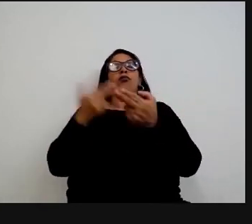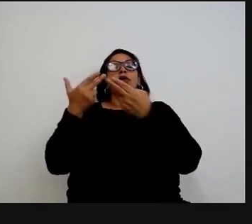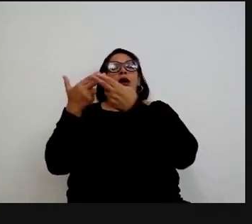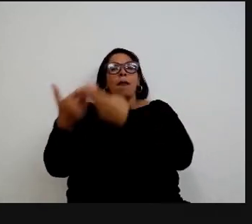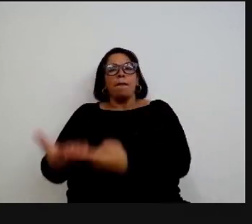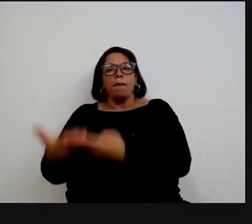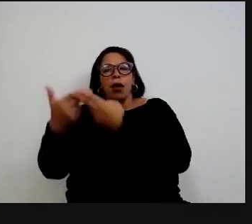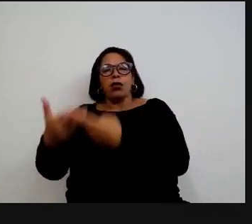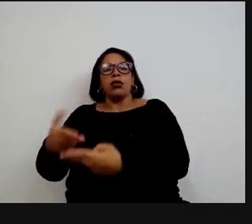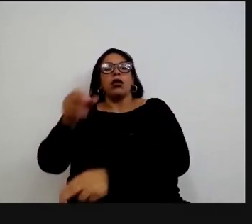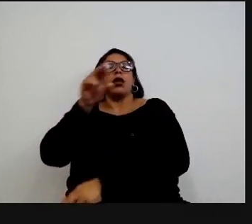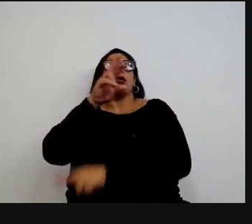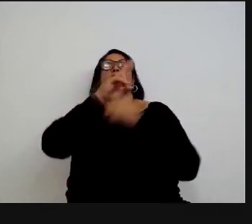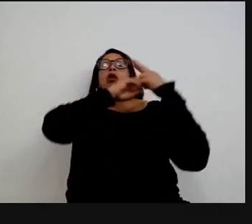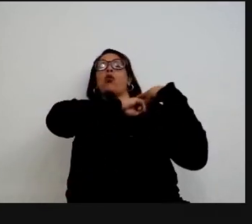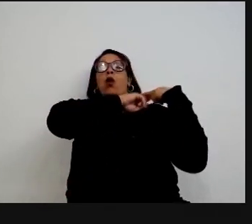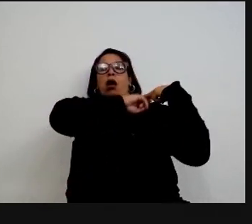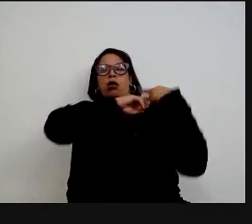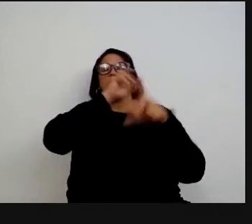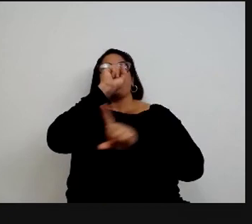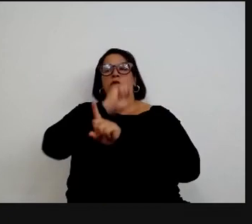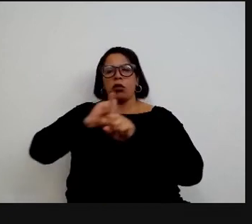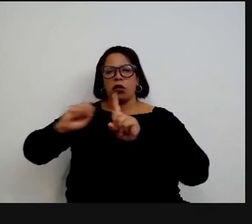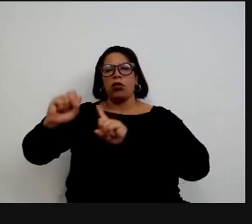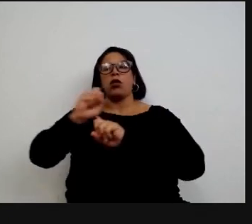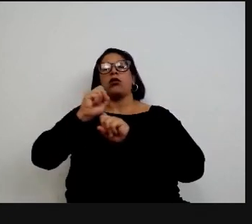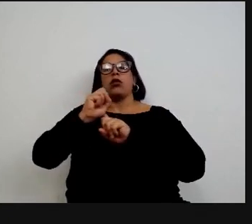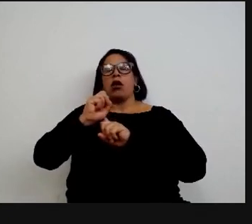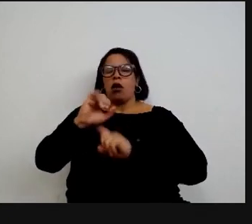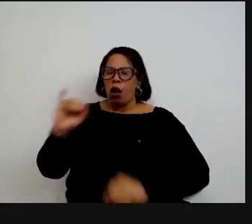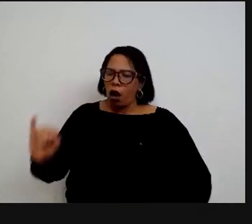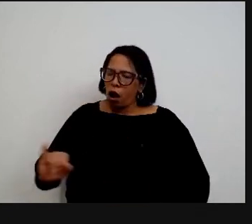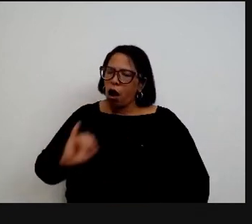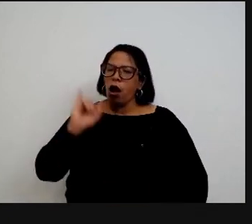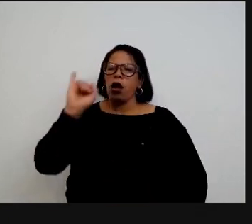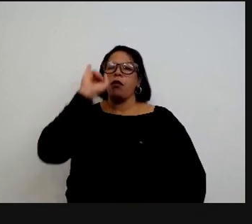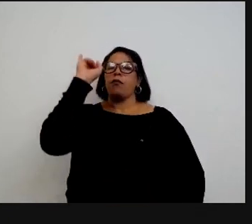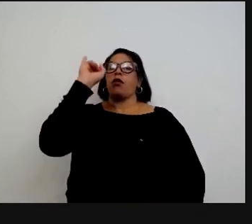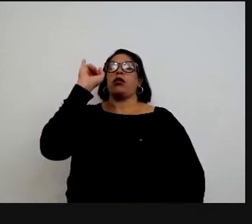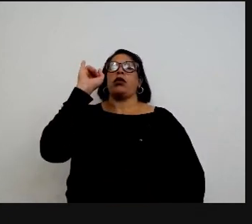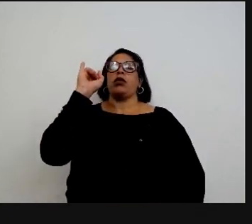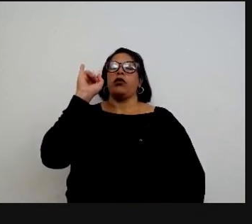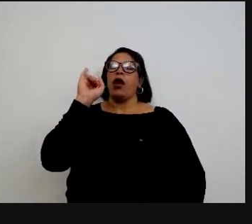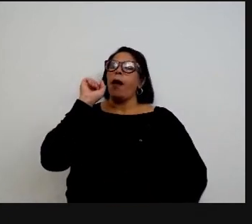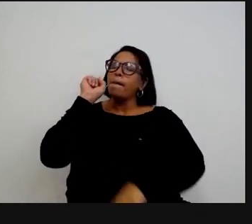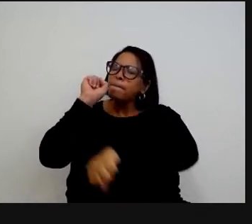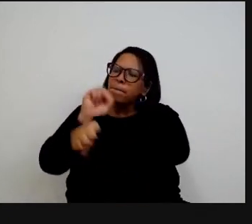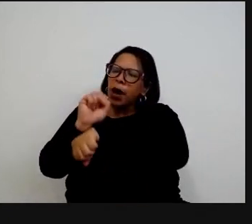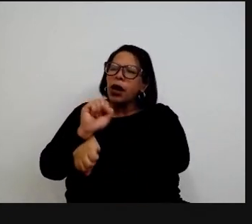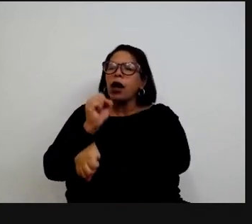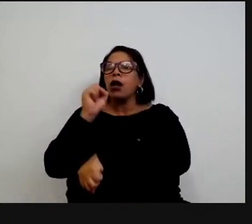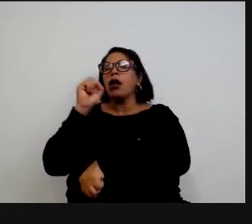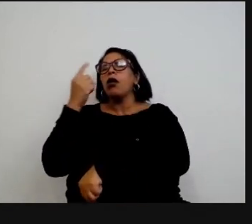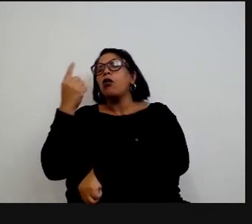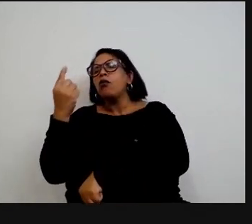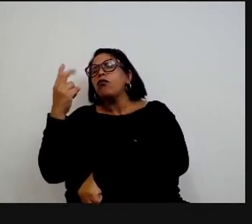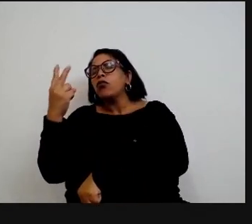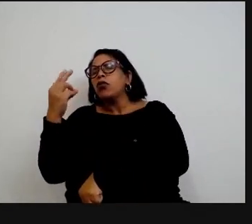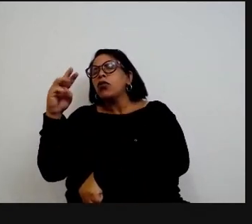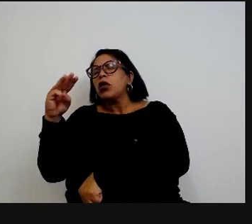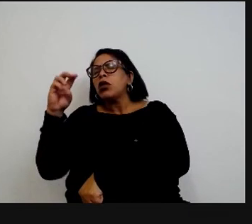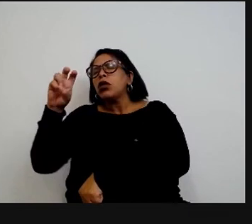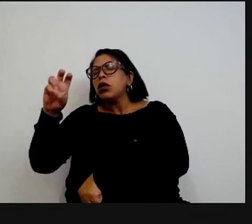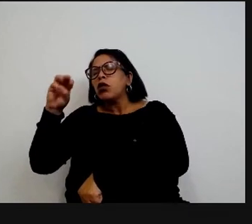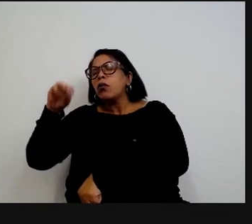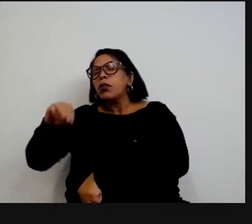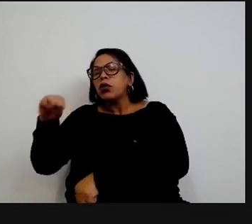nós temos uma responsabilidade social. Eu acho que esse é um importantíssimo e que não custa nós pararmos ali 3, 5 minutos com uma